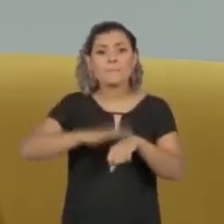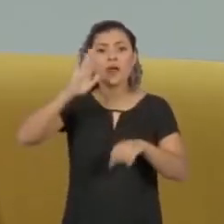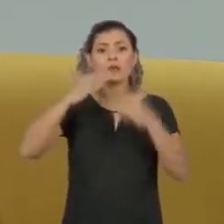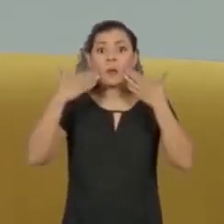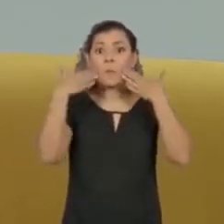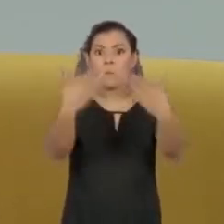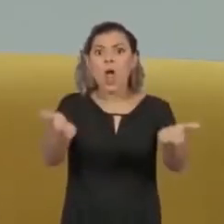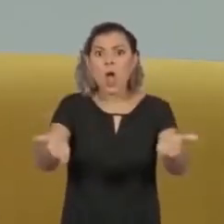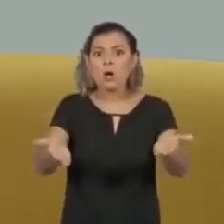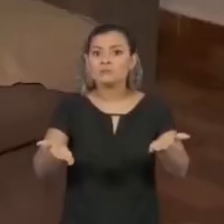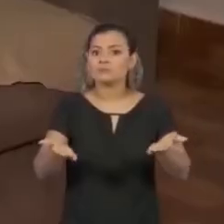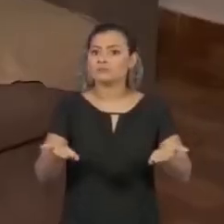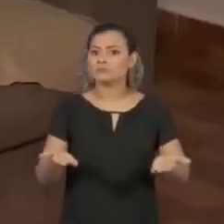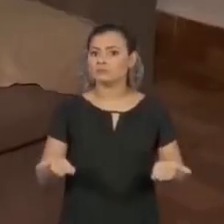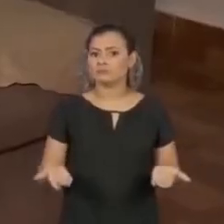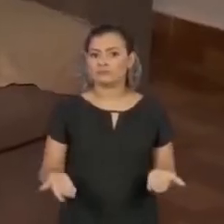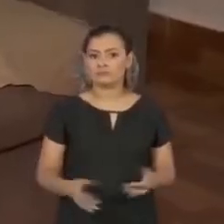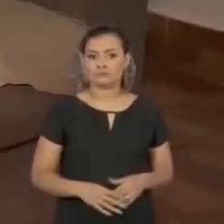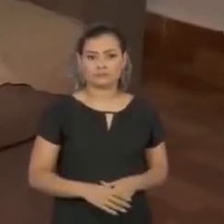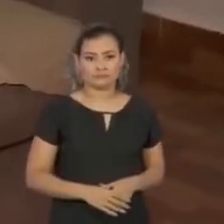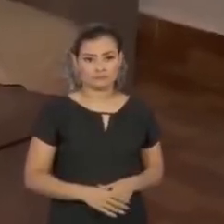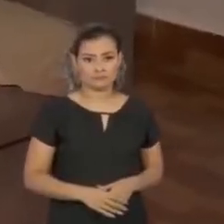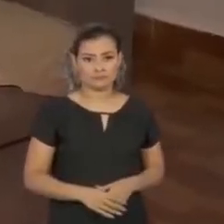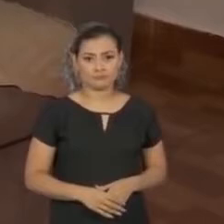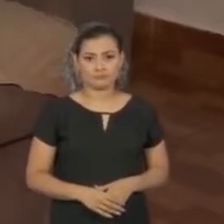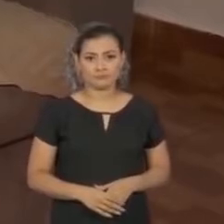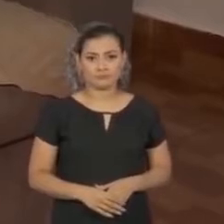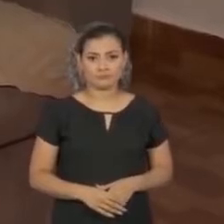mais escancarada do que já é